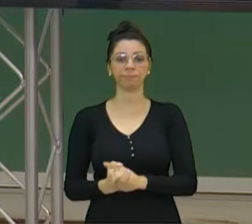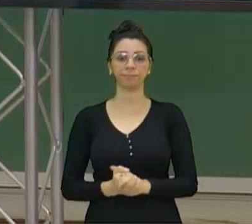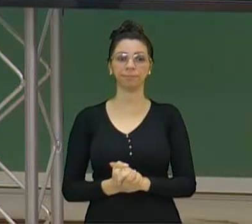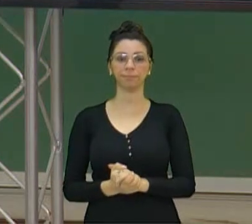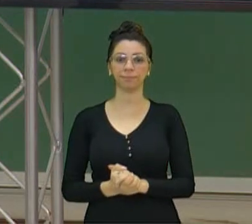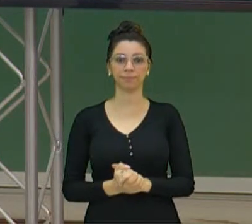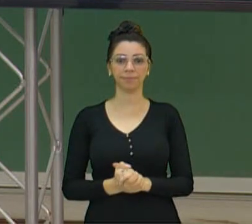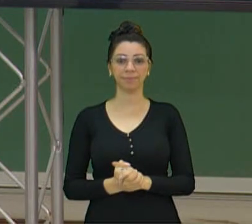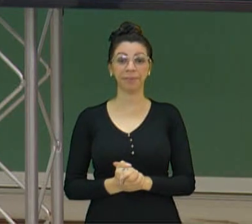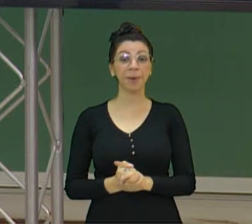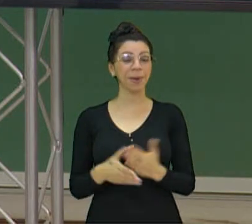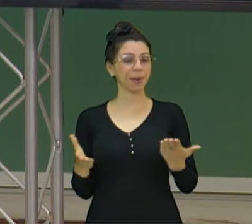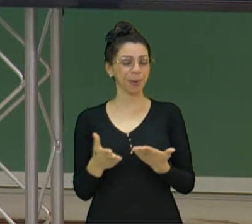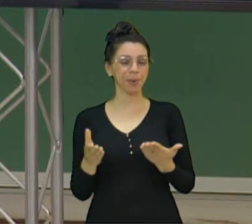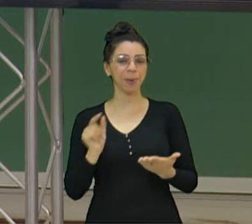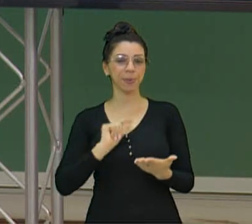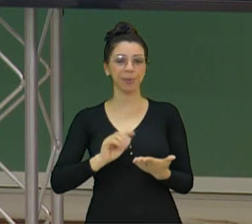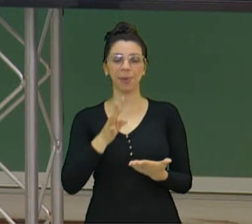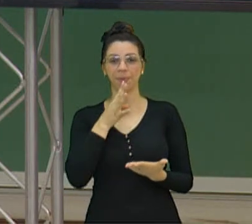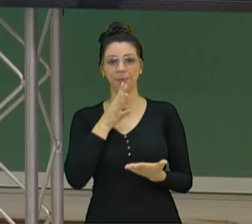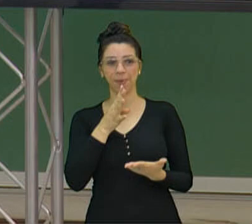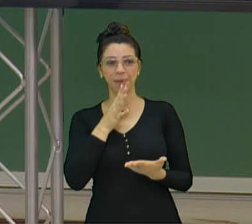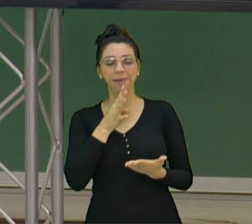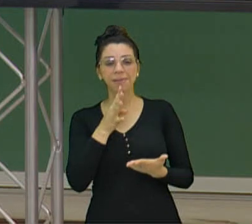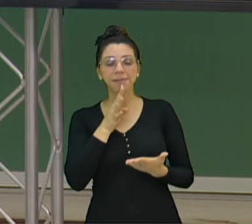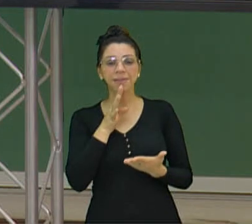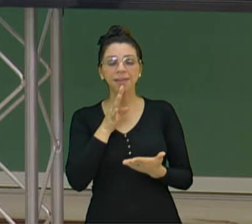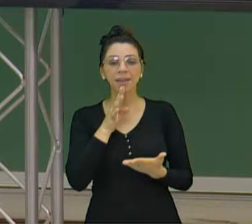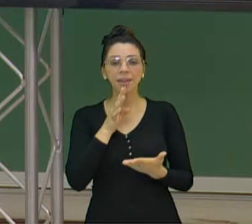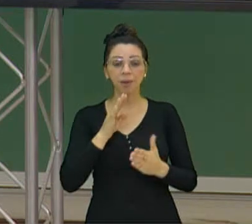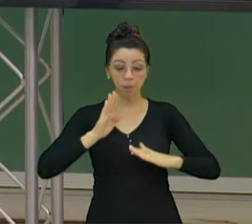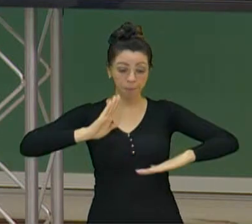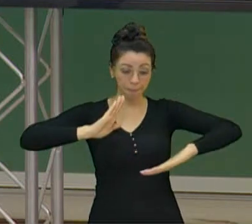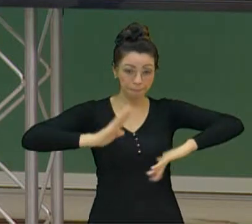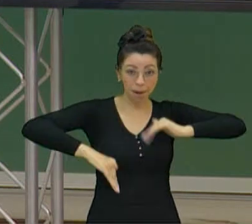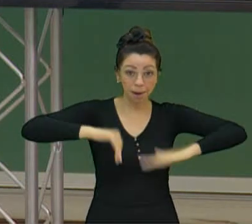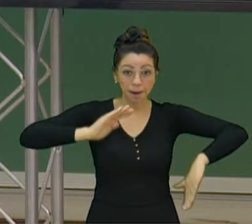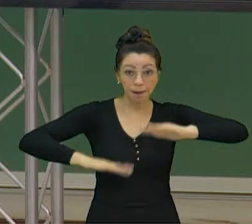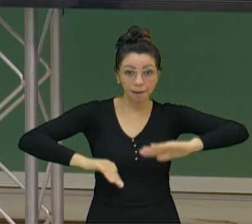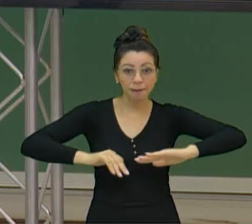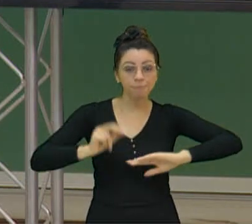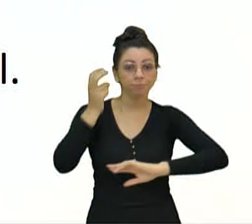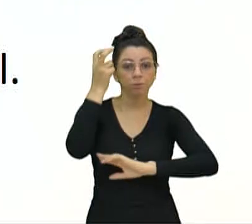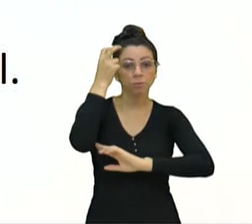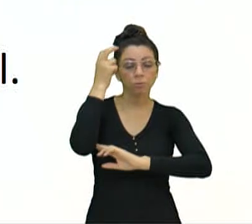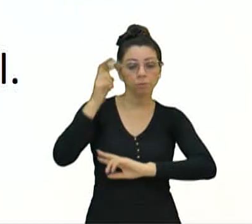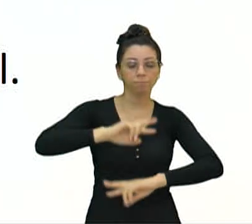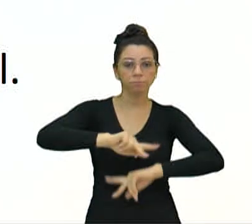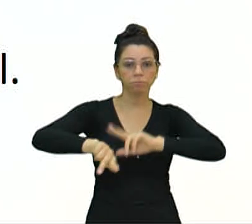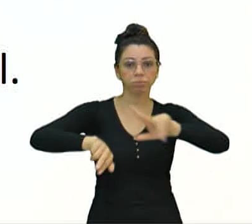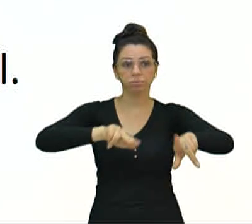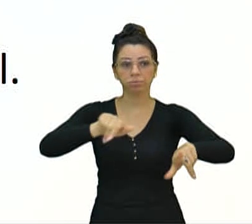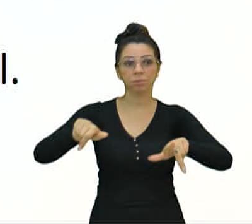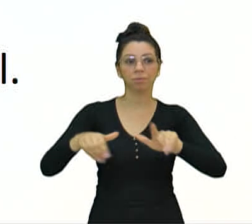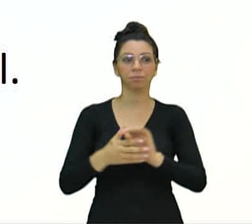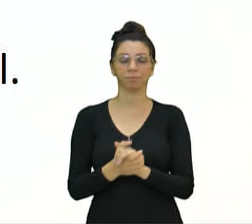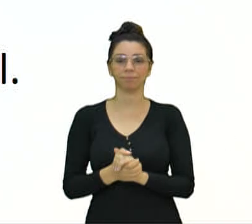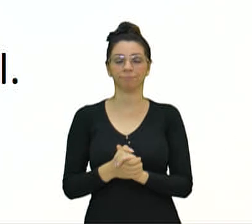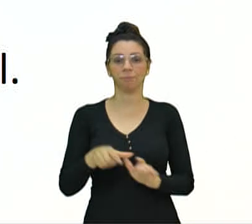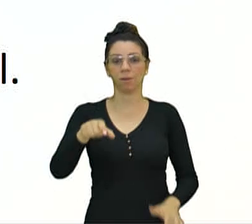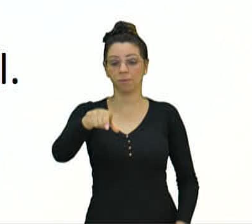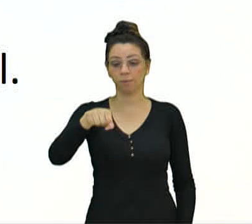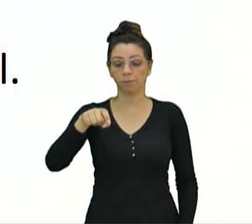Vamos agora conhecer um pouco sobre o tambor em diferentes culturas. São os xamãs, que desde os